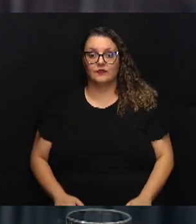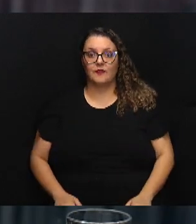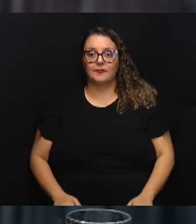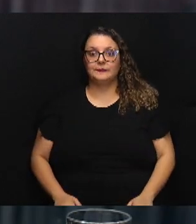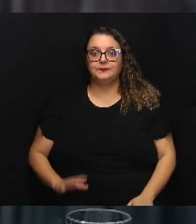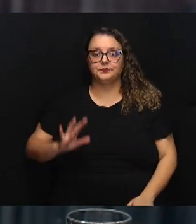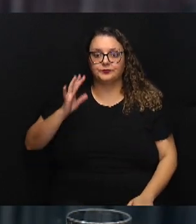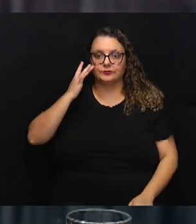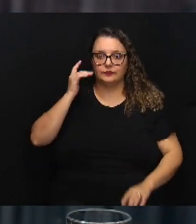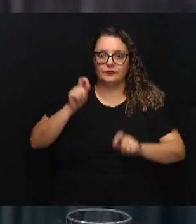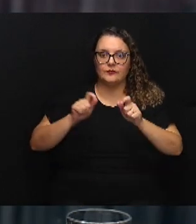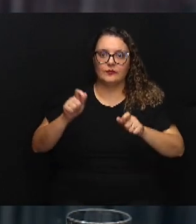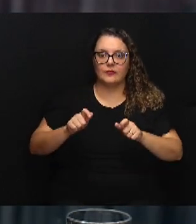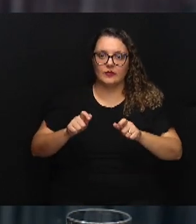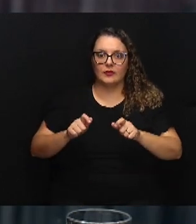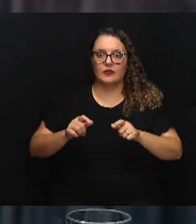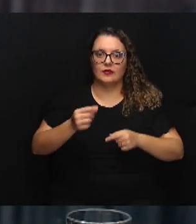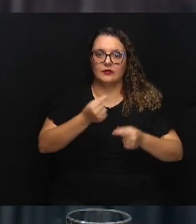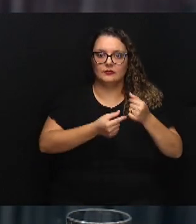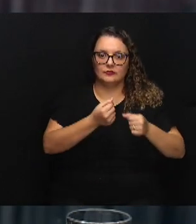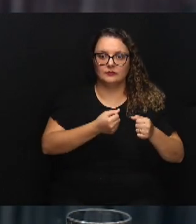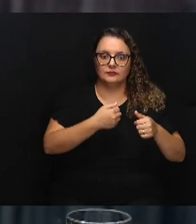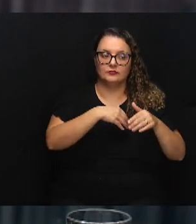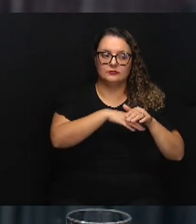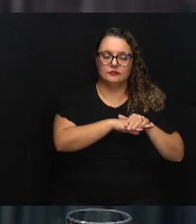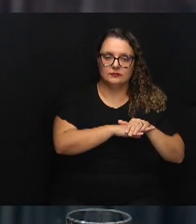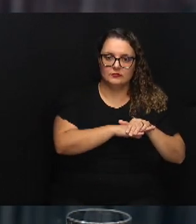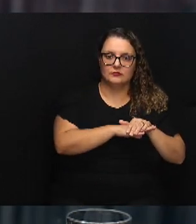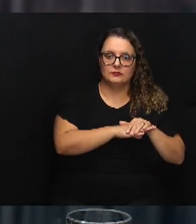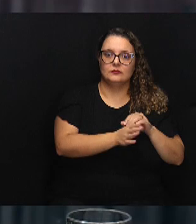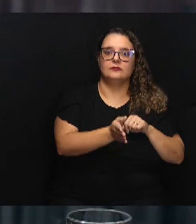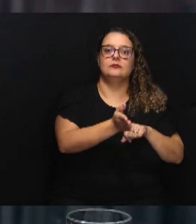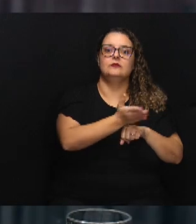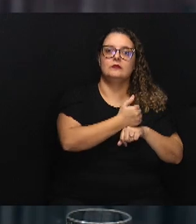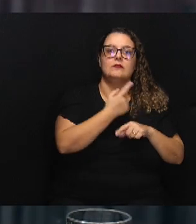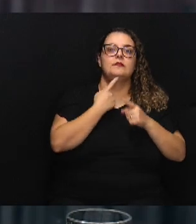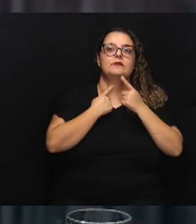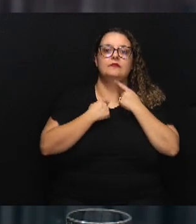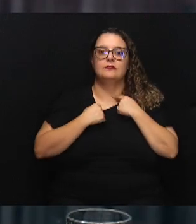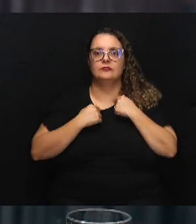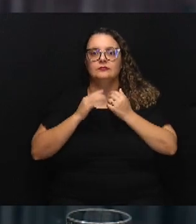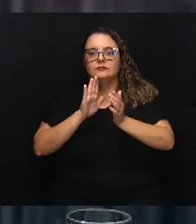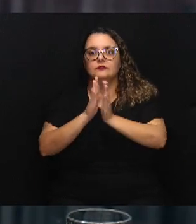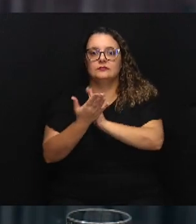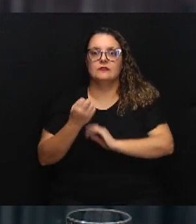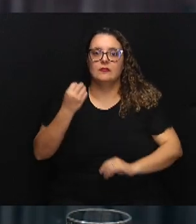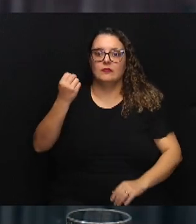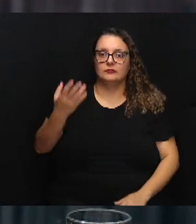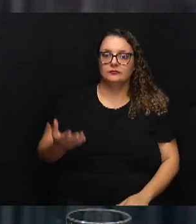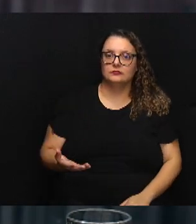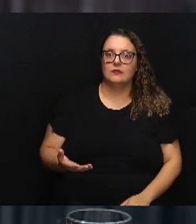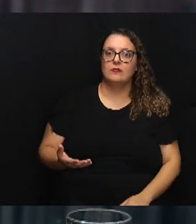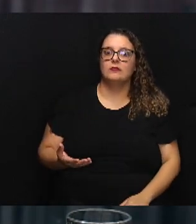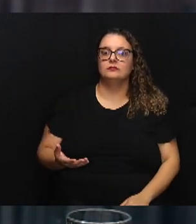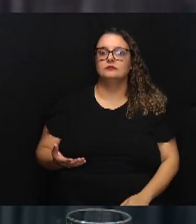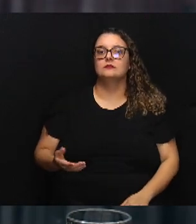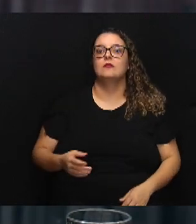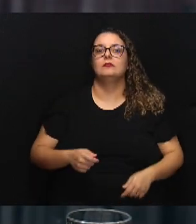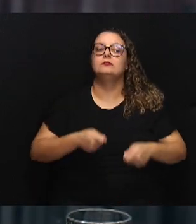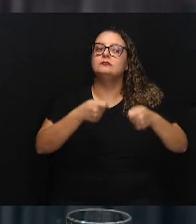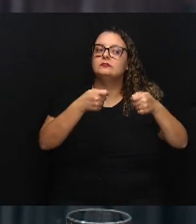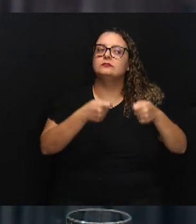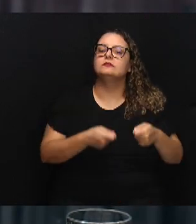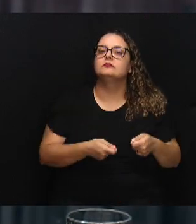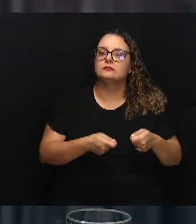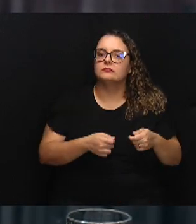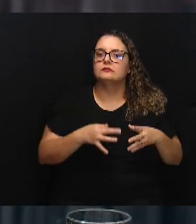que as pessoas vêm se planejando financeiramente, né, com o desejo de fazer o intercâmbio e viajar, e com a concretização realmente